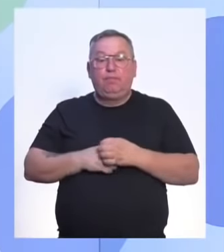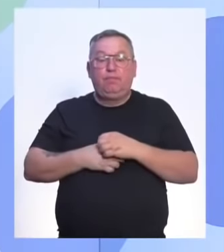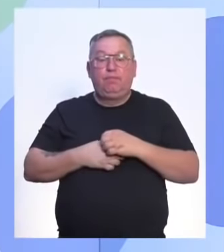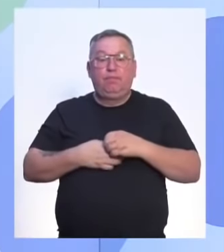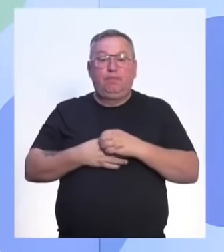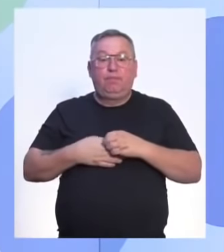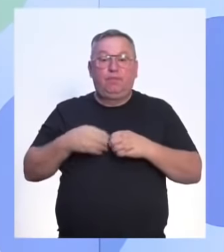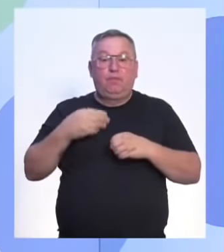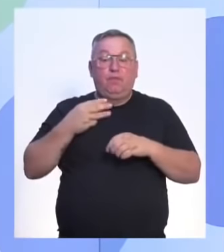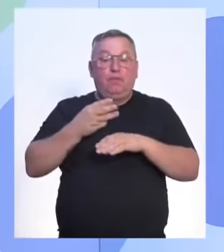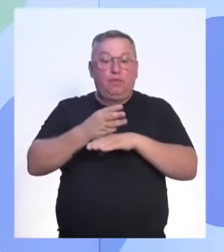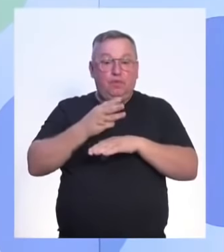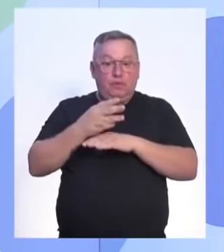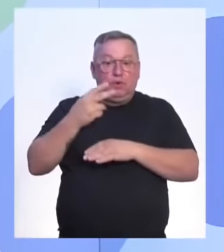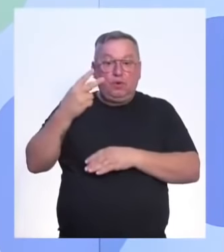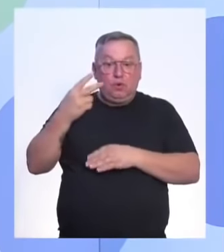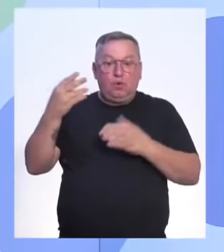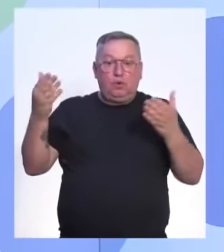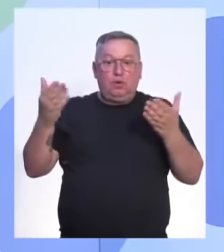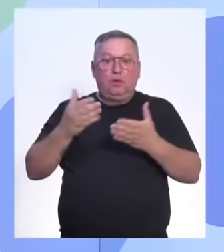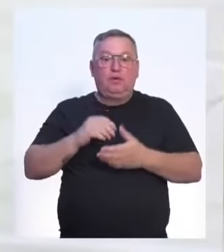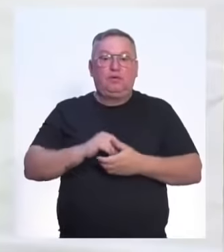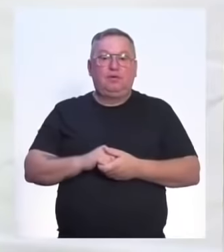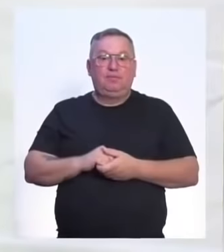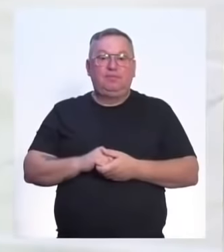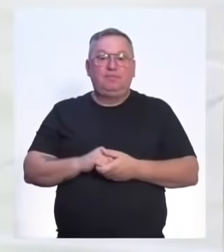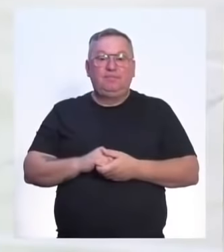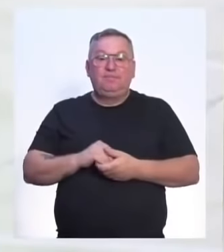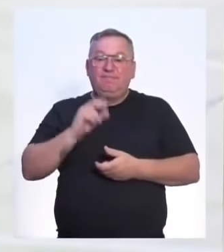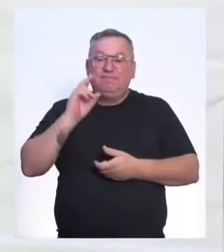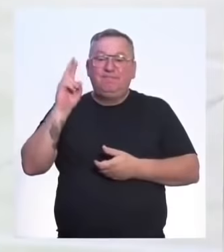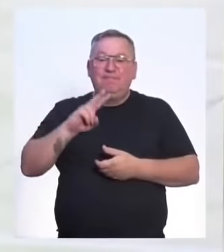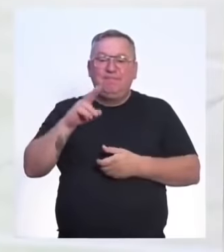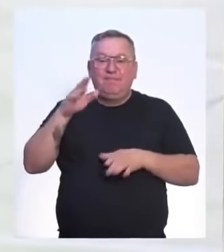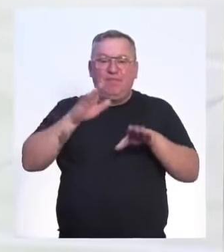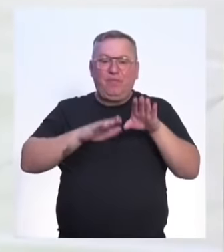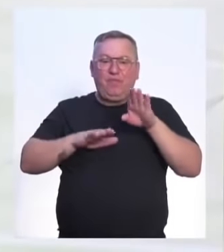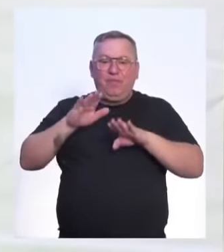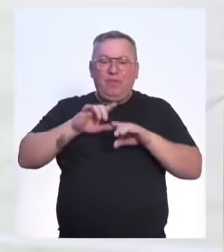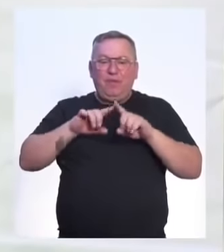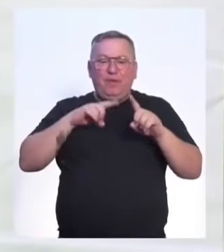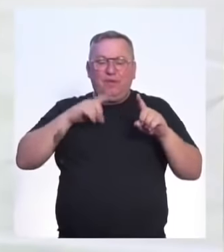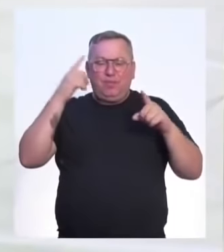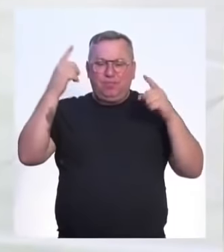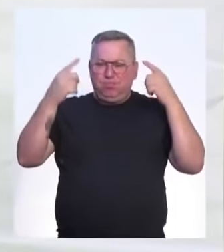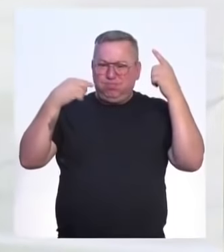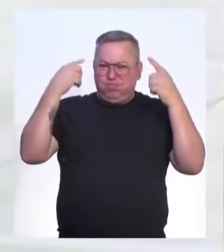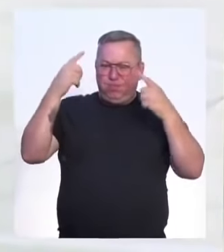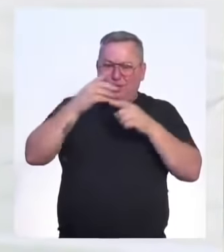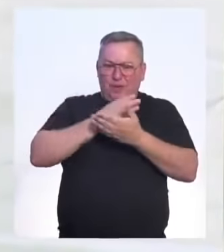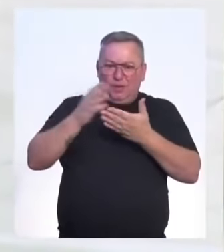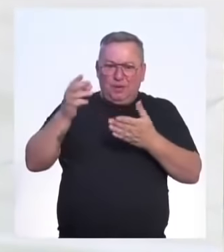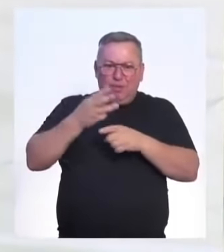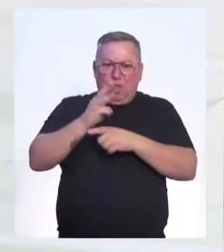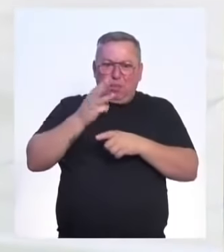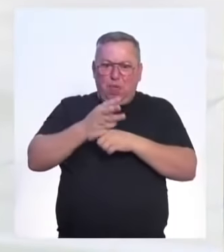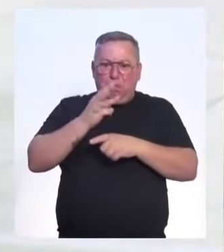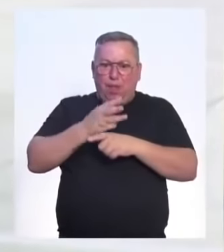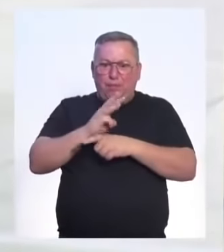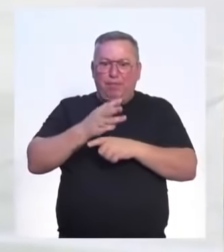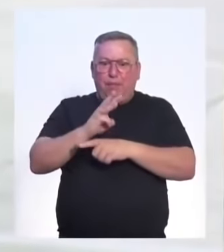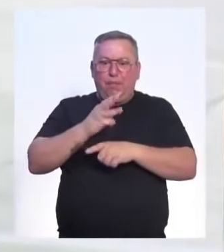aqui mensagem, eu tô com duas neste momento. Pois é, né? Você fica meio... E doido, assim, quando começa aquele barulho, blá,